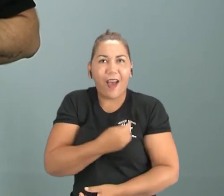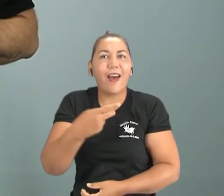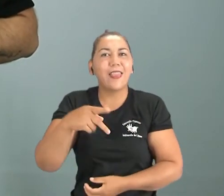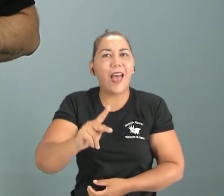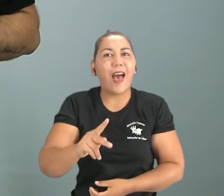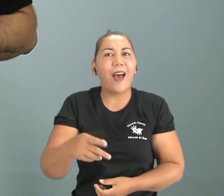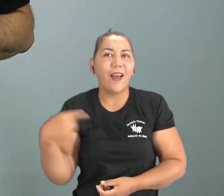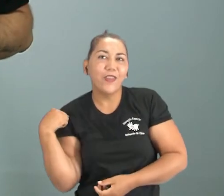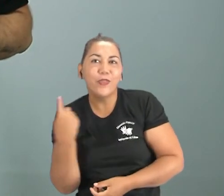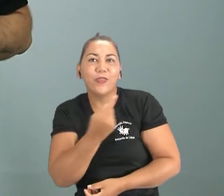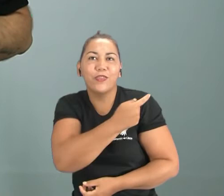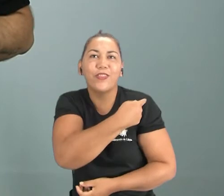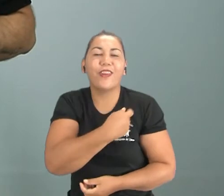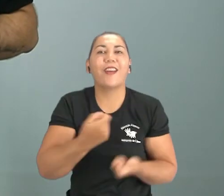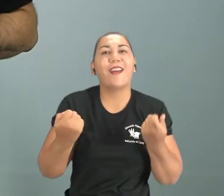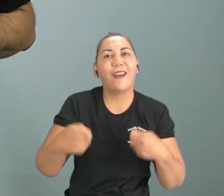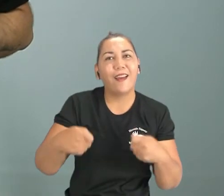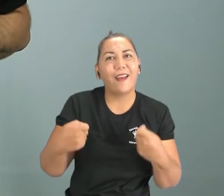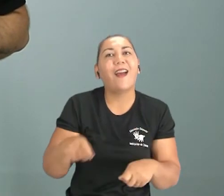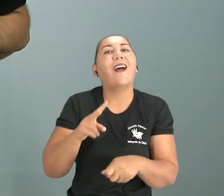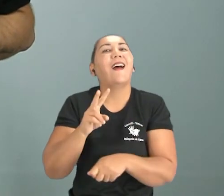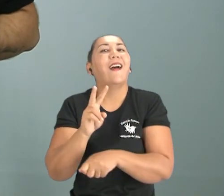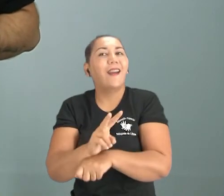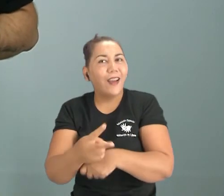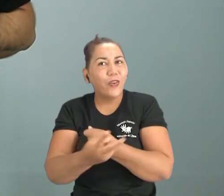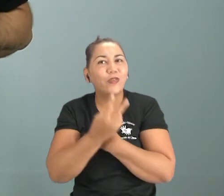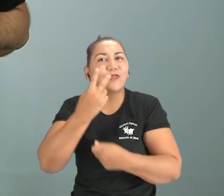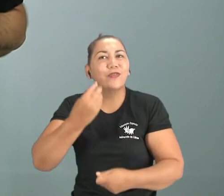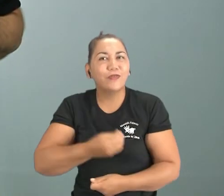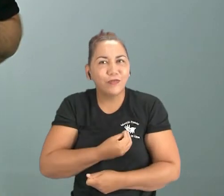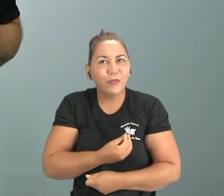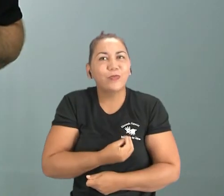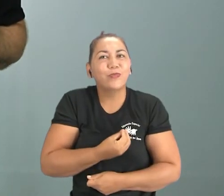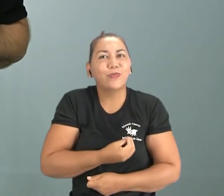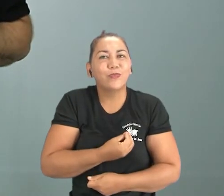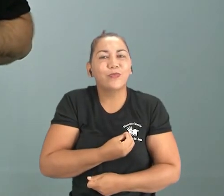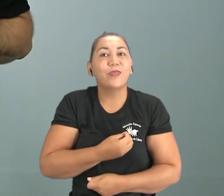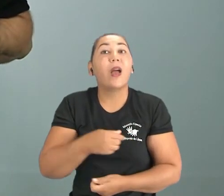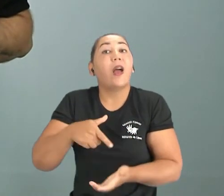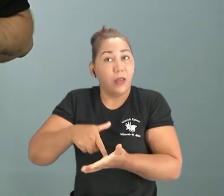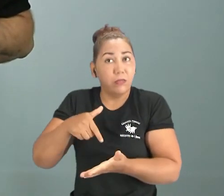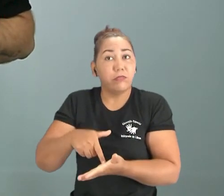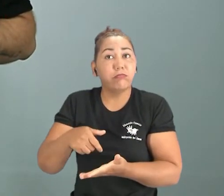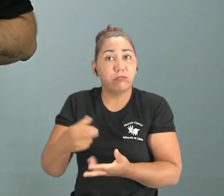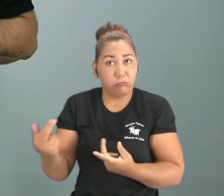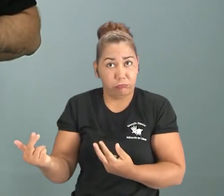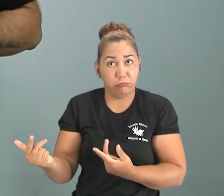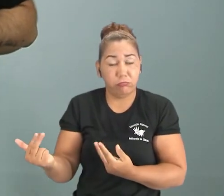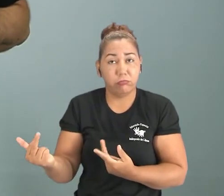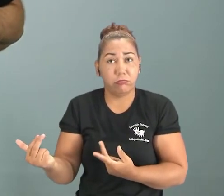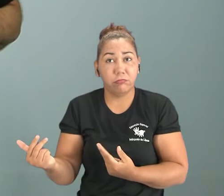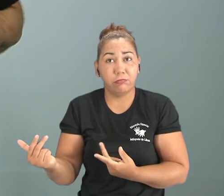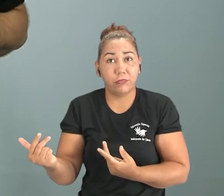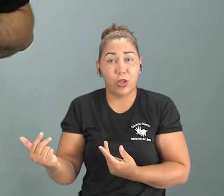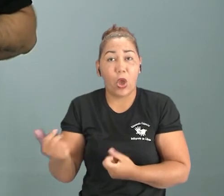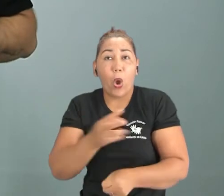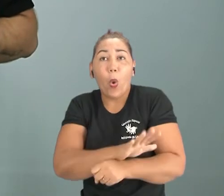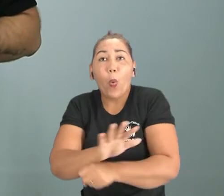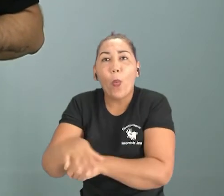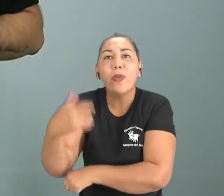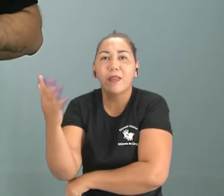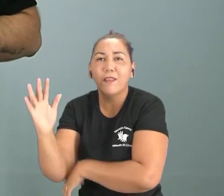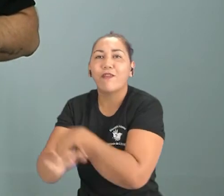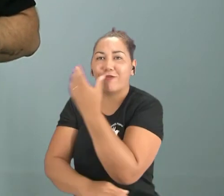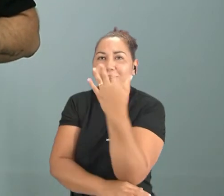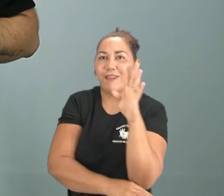como nós precisamos cuidar da nossa vida cuidar da nossa assim espacinho e como ele cuida da vida dele e cuida da